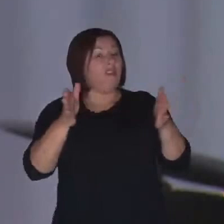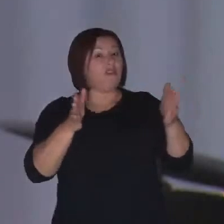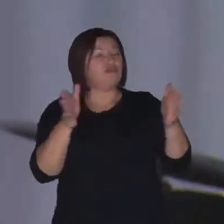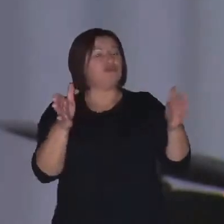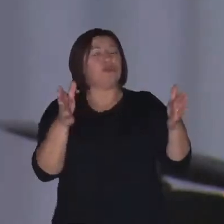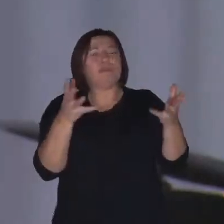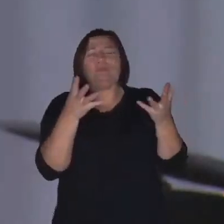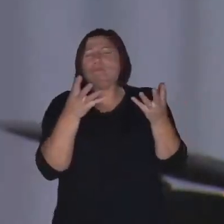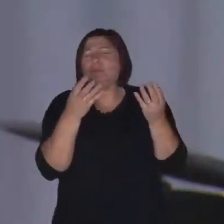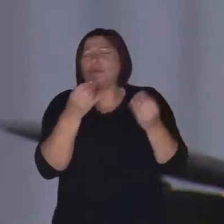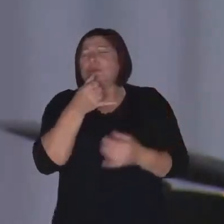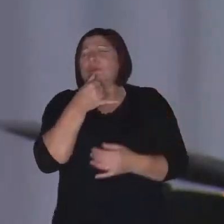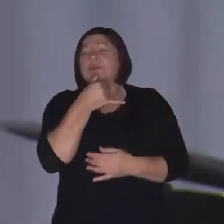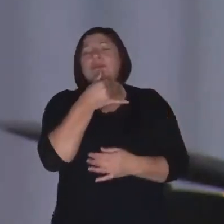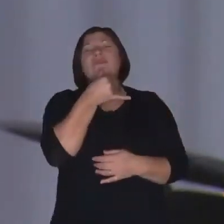tão triste,